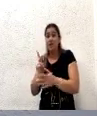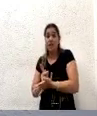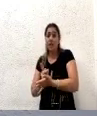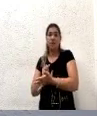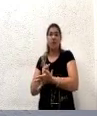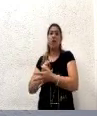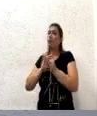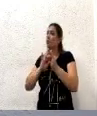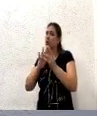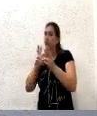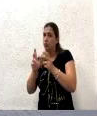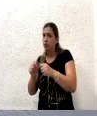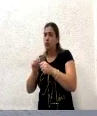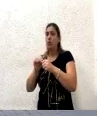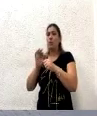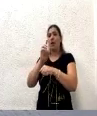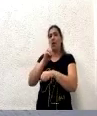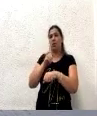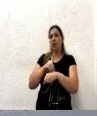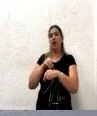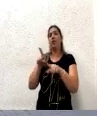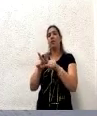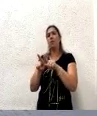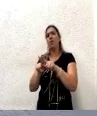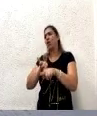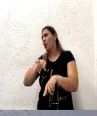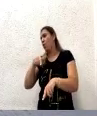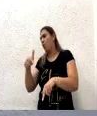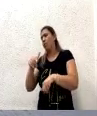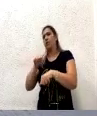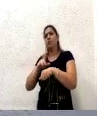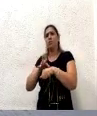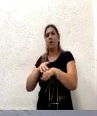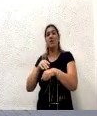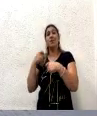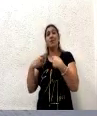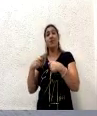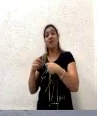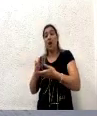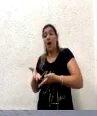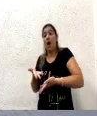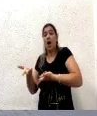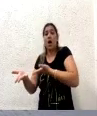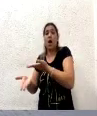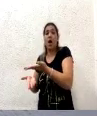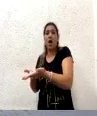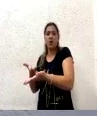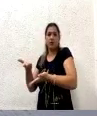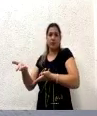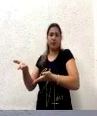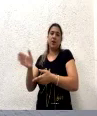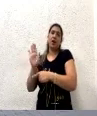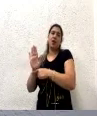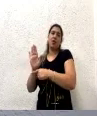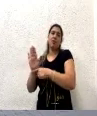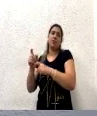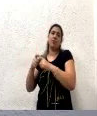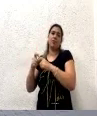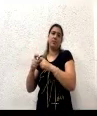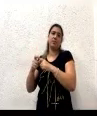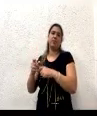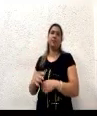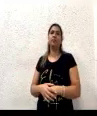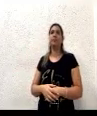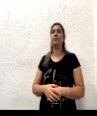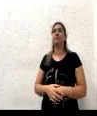dengue, mas para todas as doenças. Né? A gente tem que estar sempre auxiliando. Tá, Kelly, obrigado a vocês. Eu não vou